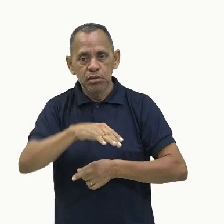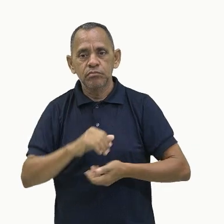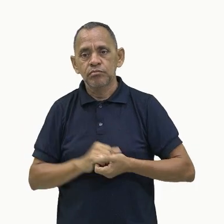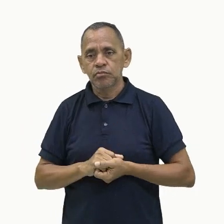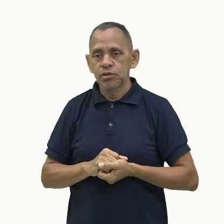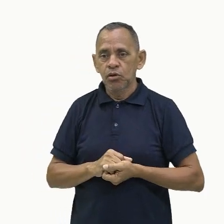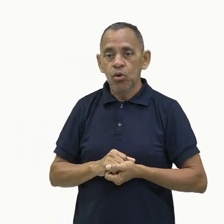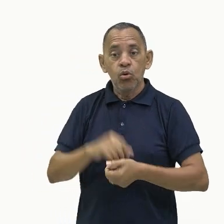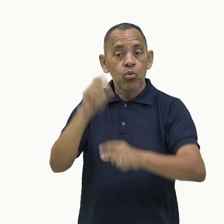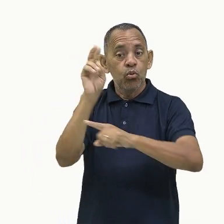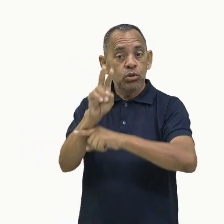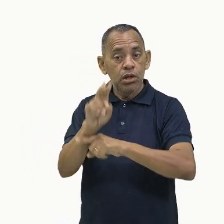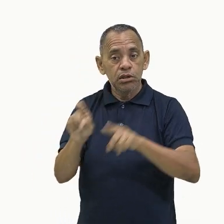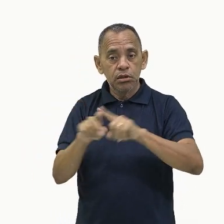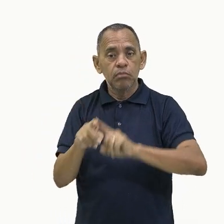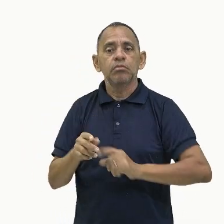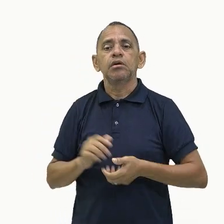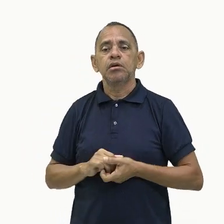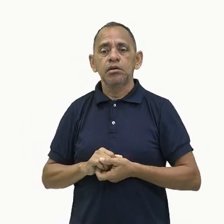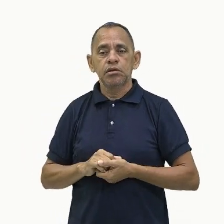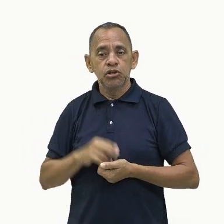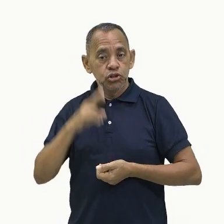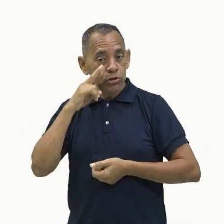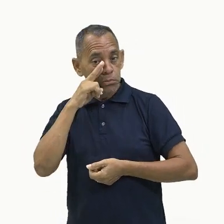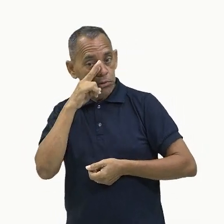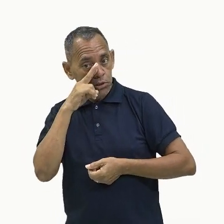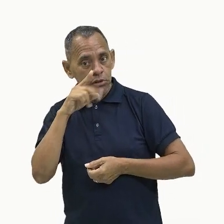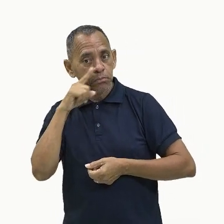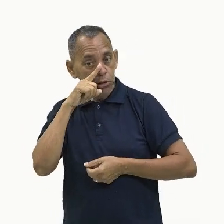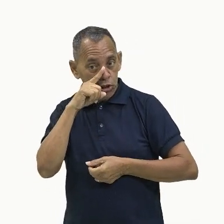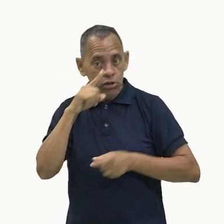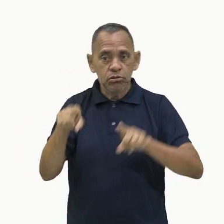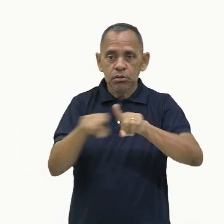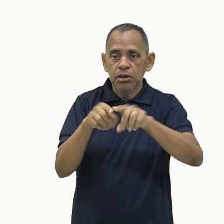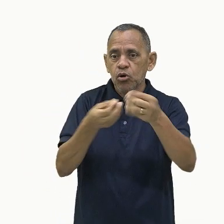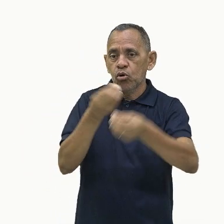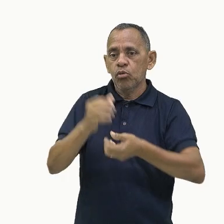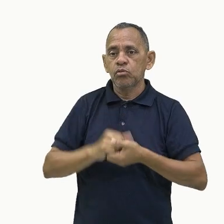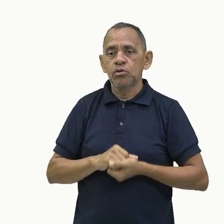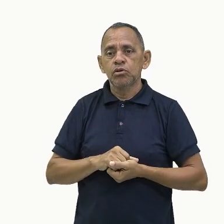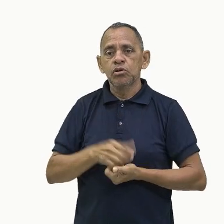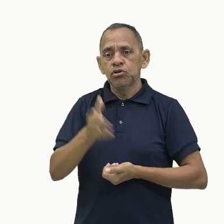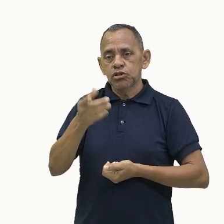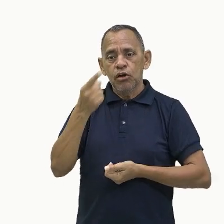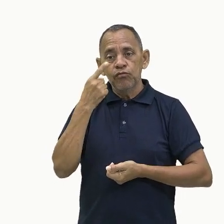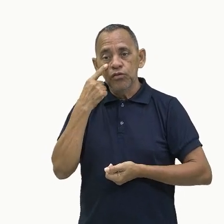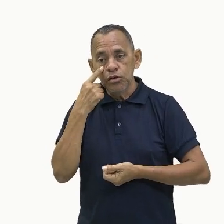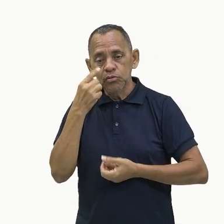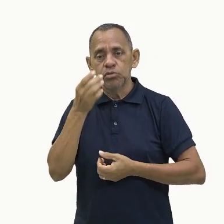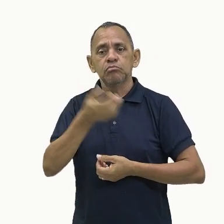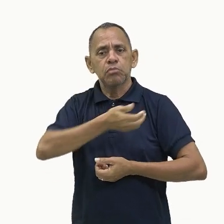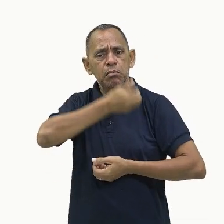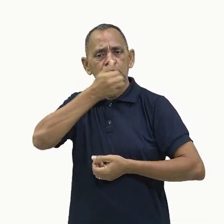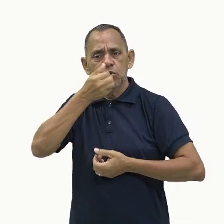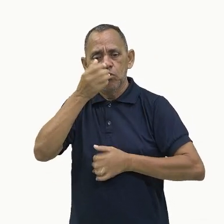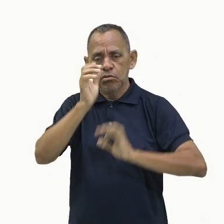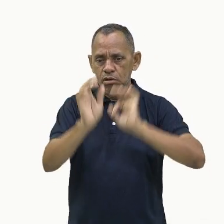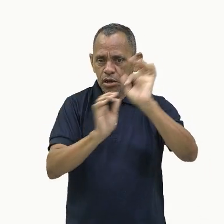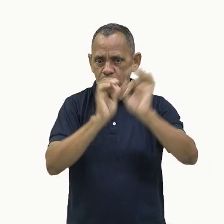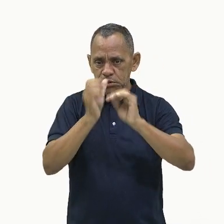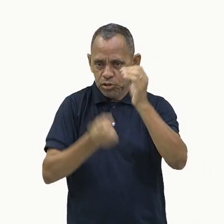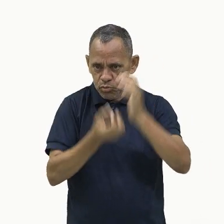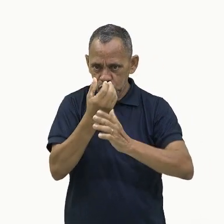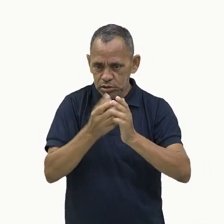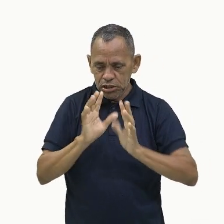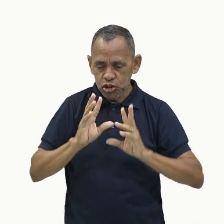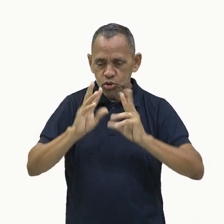prevenção de incidentes. E aí, né, como a gente já viu, uma melhoria da organização e produtividade como um